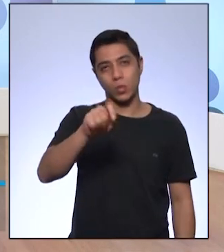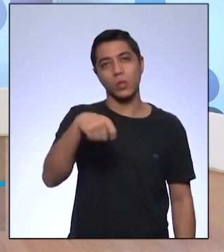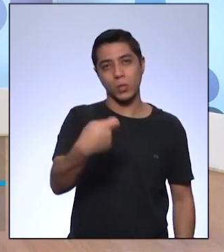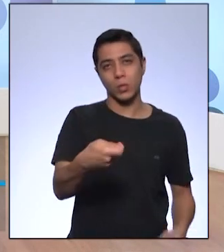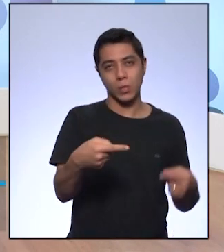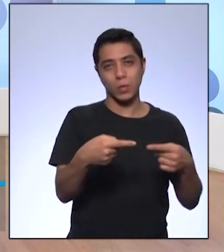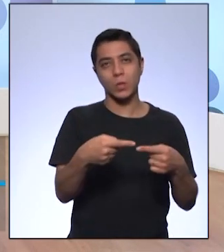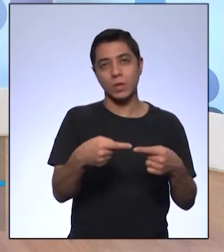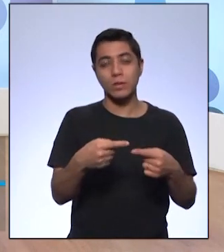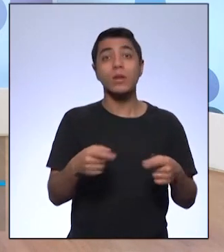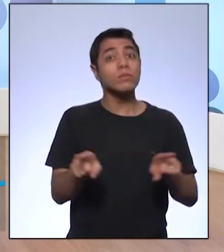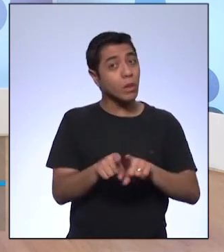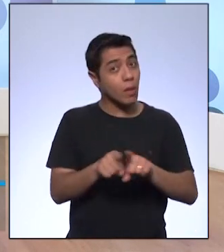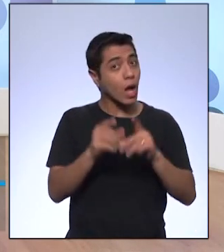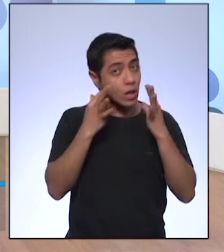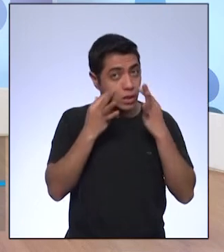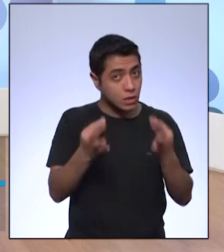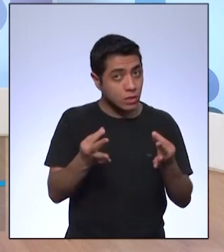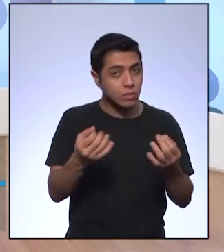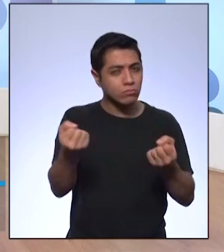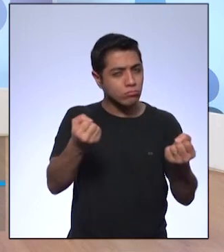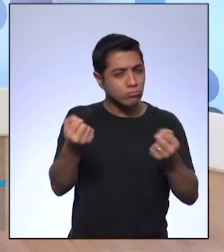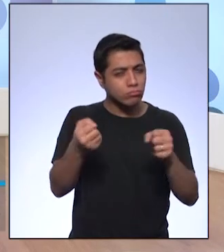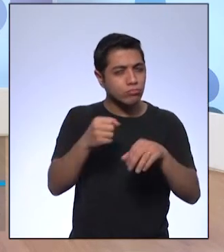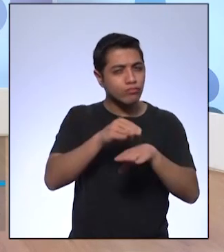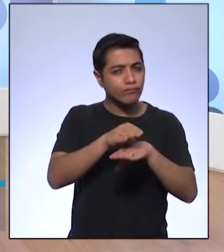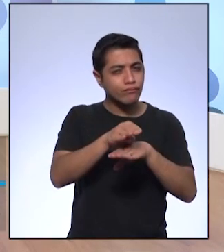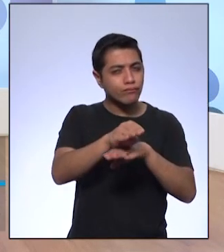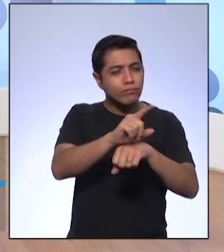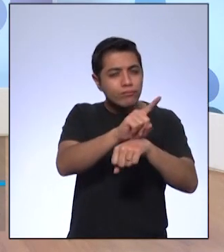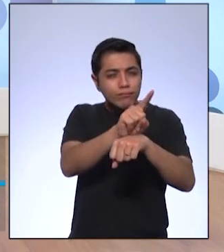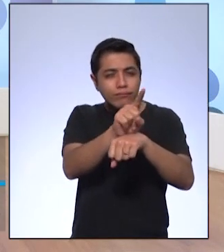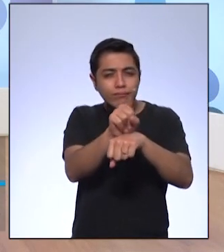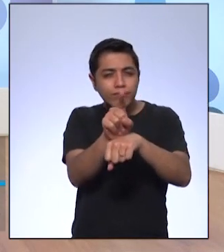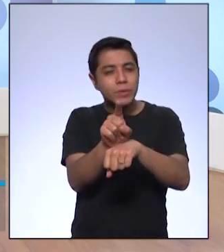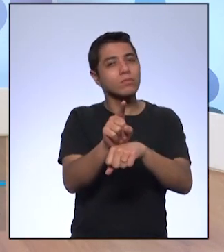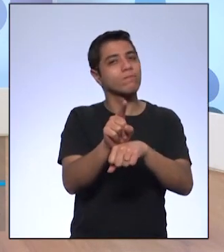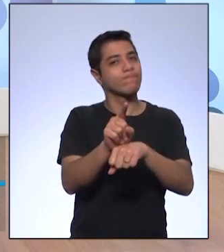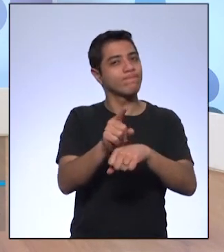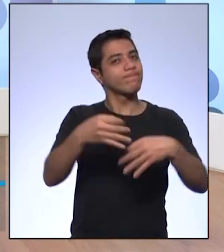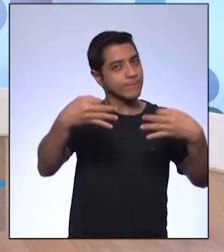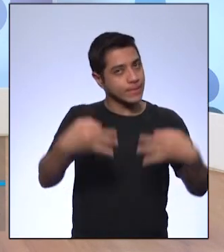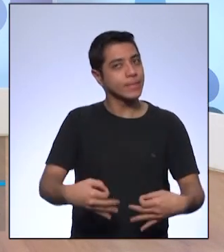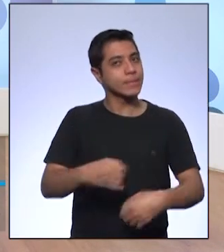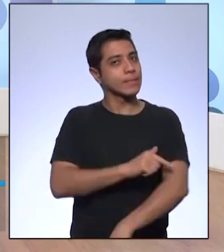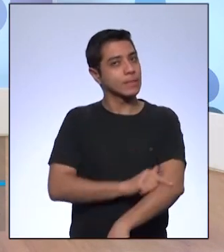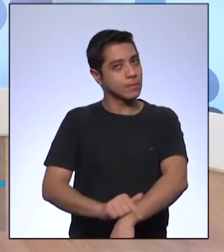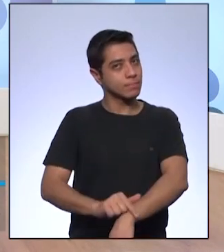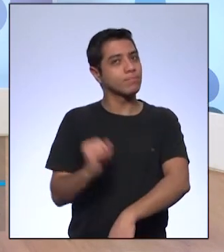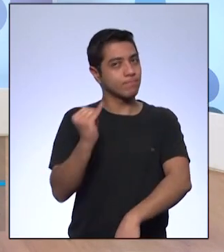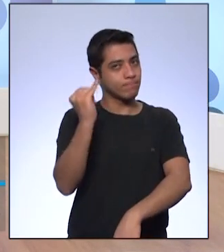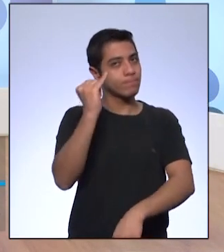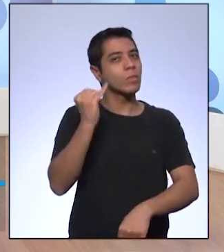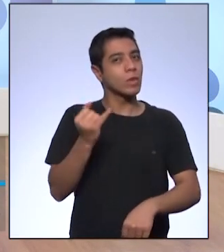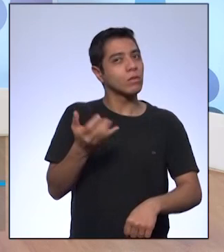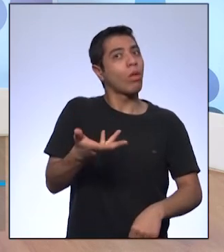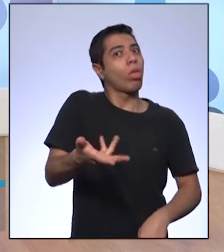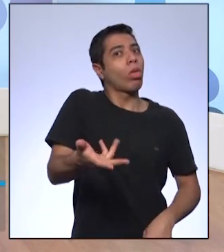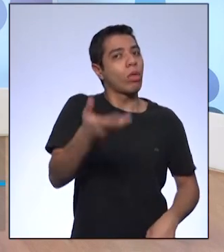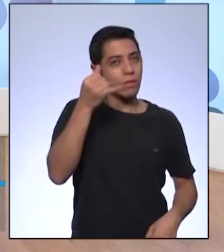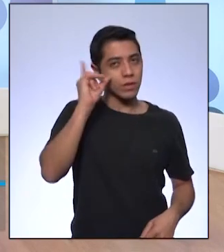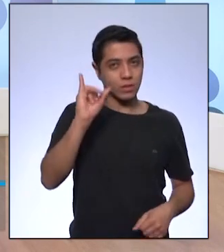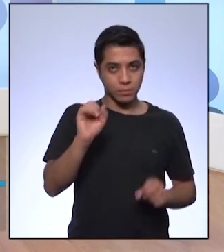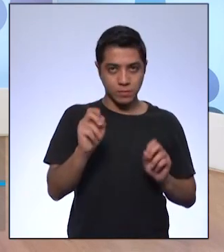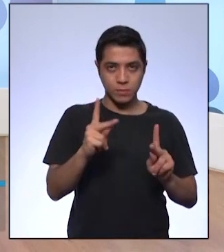para todos, tudo bem? E a questão do pagamento de uma conta de água. Aqui eu coloquei uma conta de água, mas pode ser uma conta de luz, telefone, enfim.